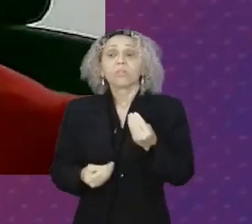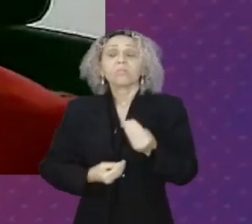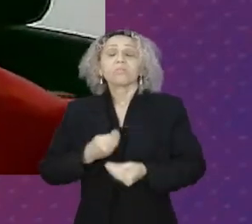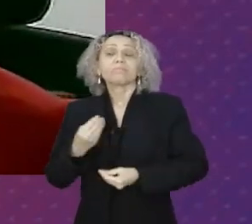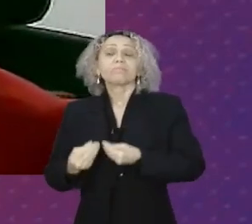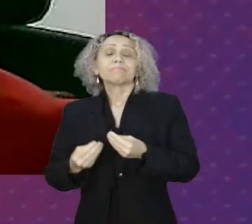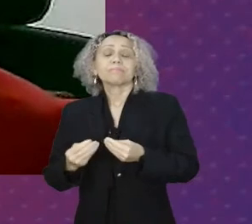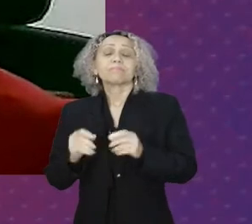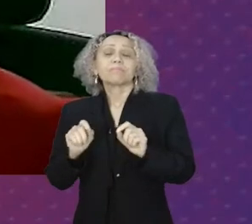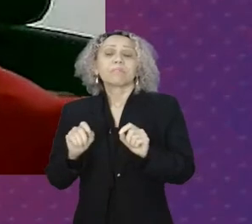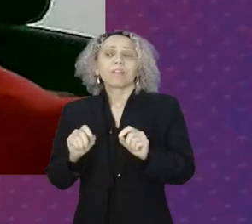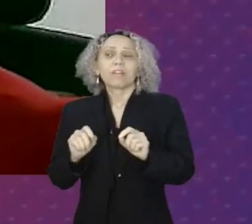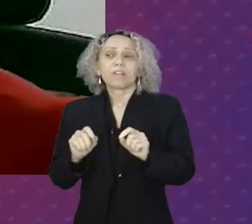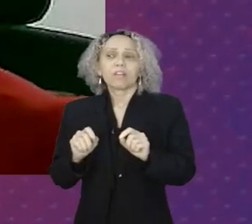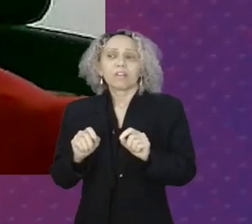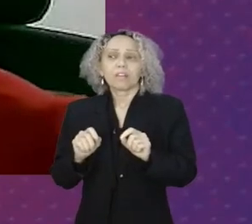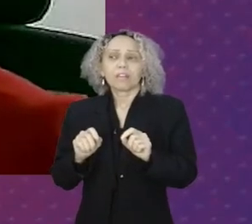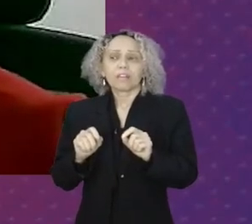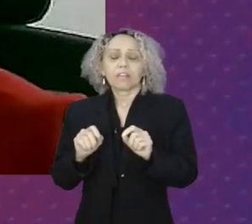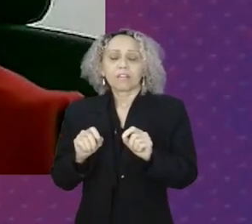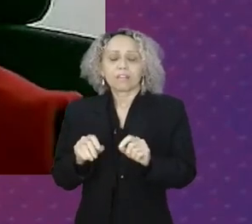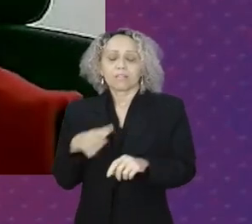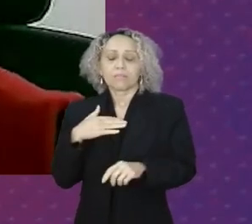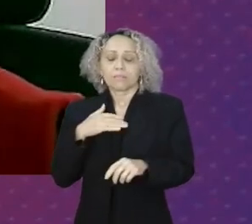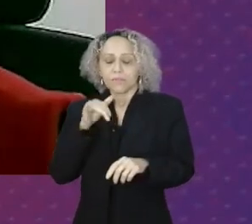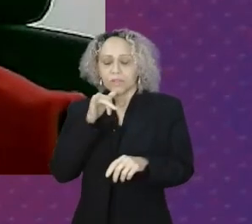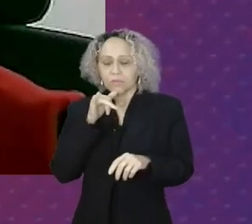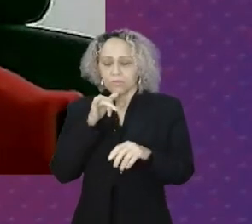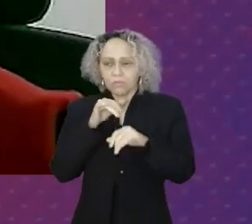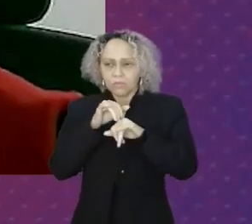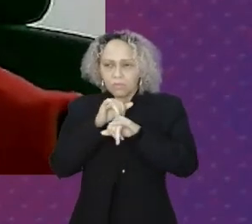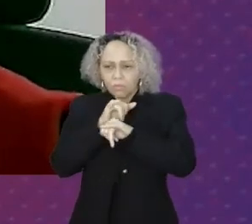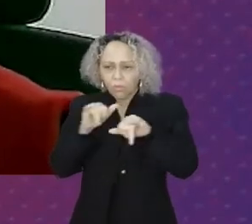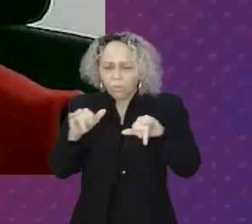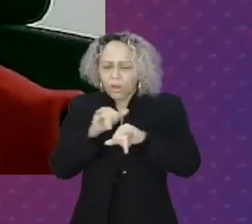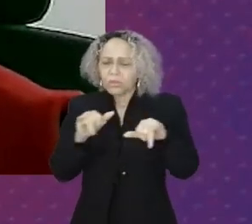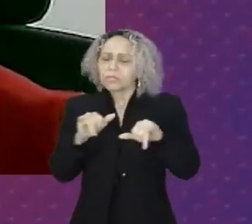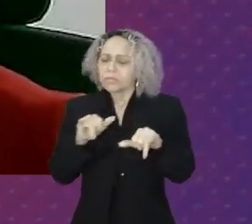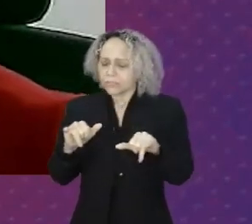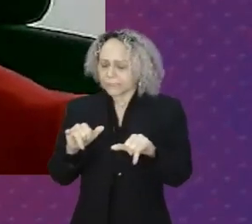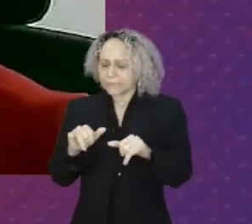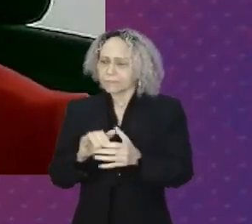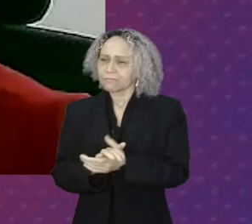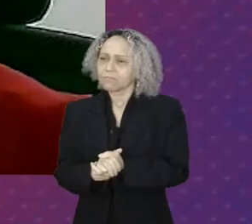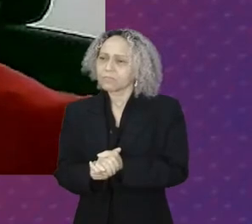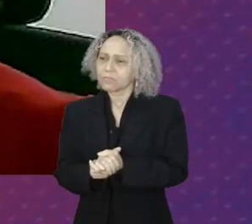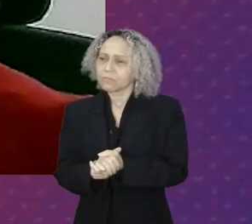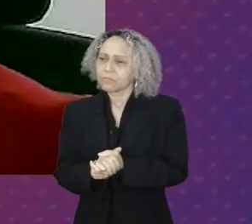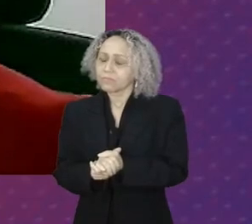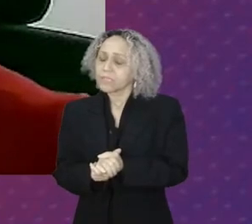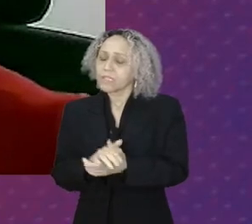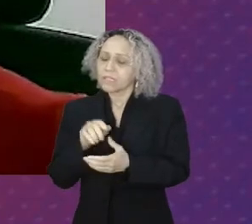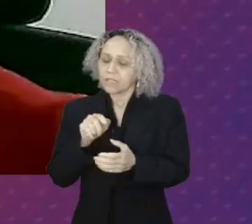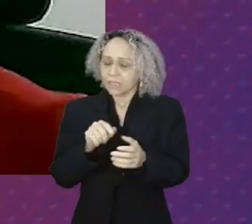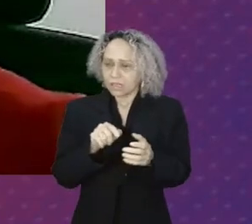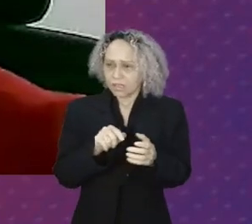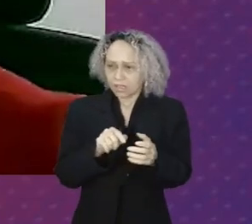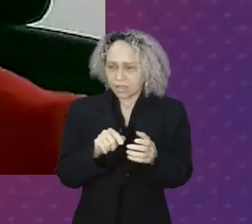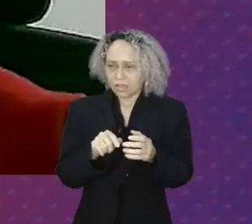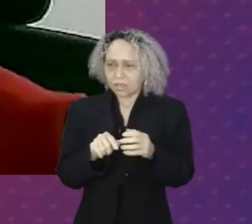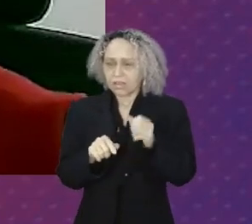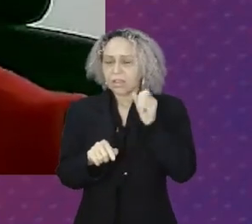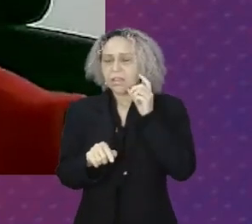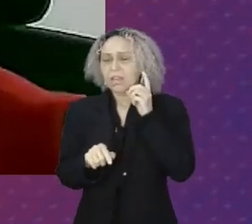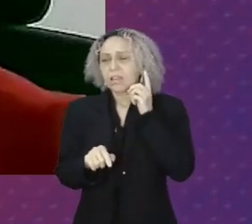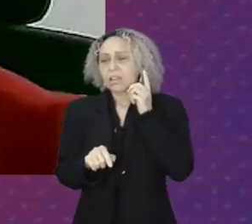notícia crime apresentada, uma notícia de fato apresentada pela deputada do Mato Grosso do